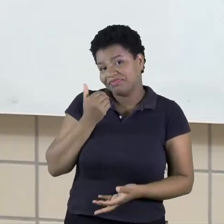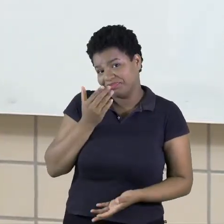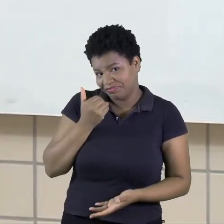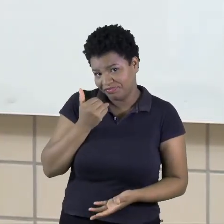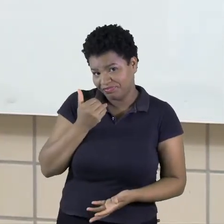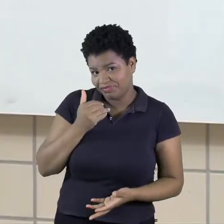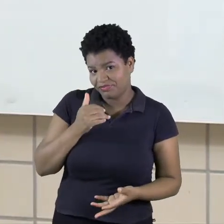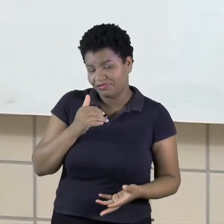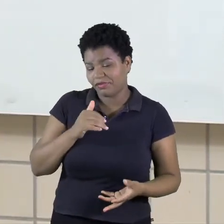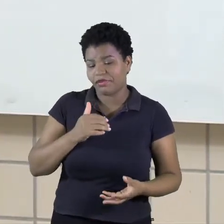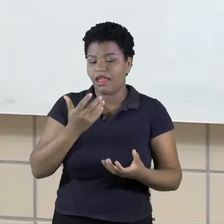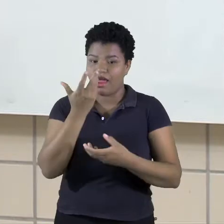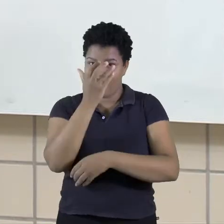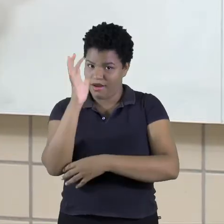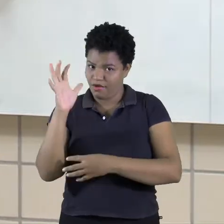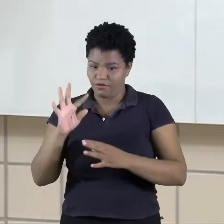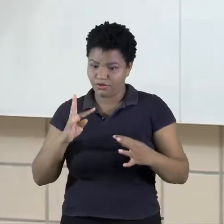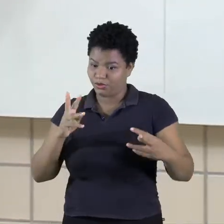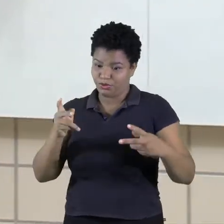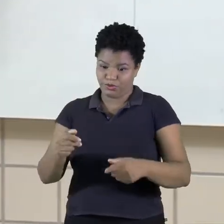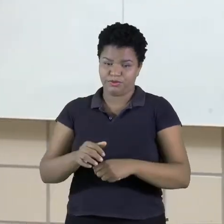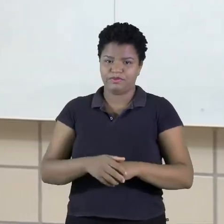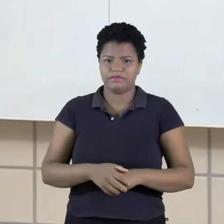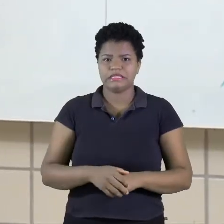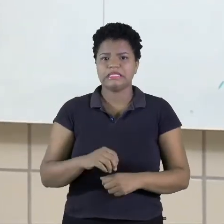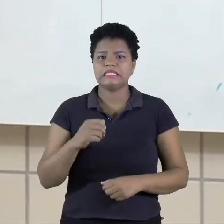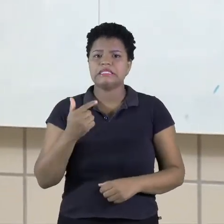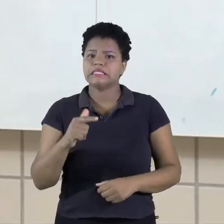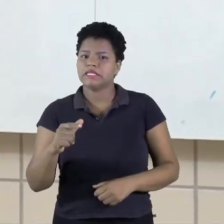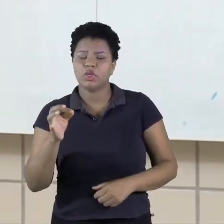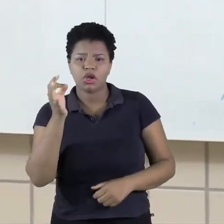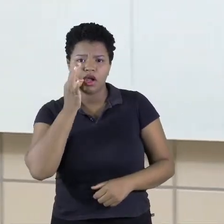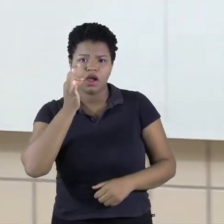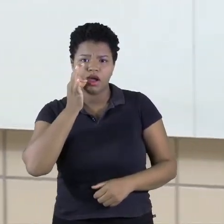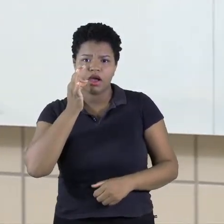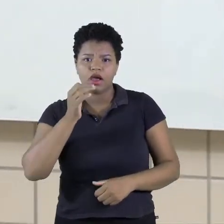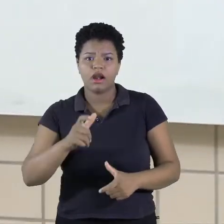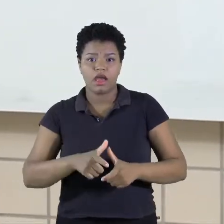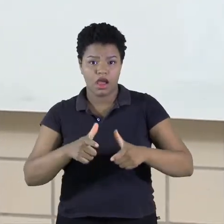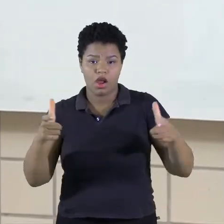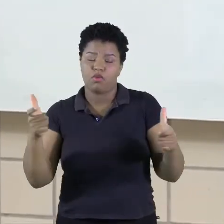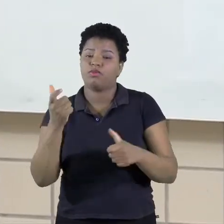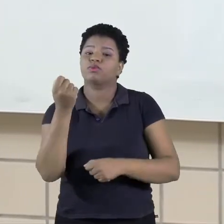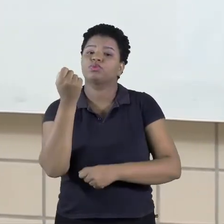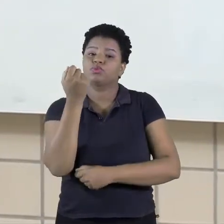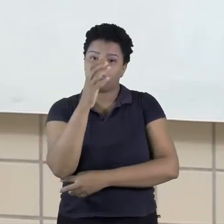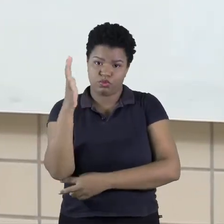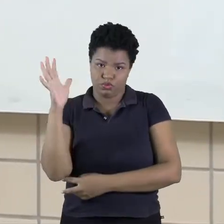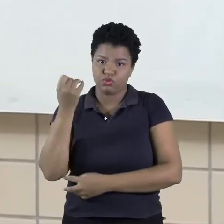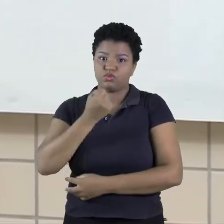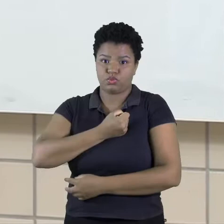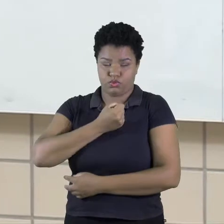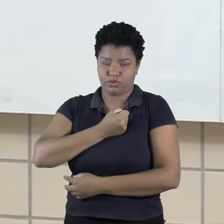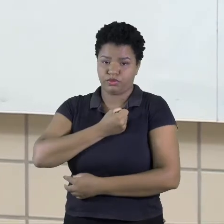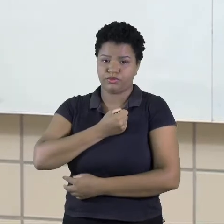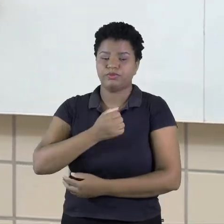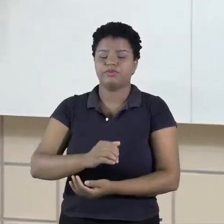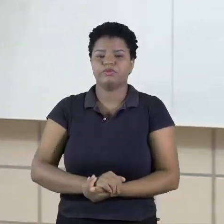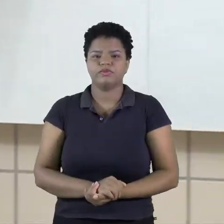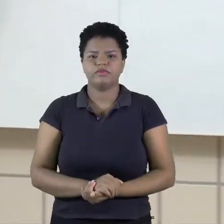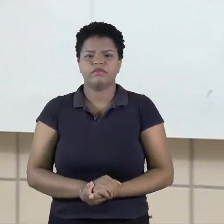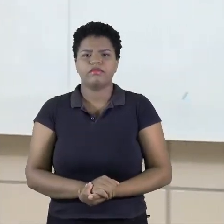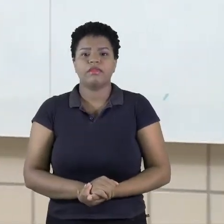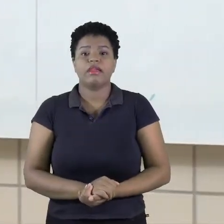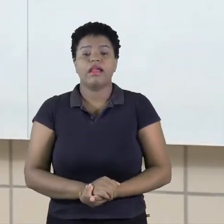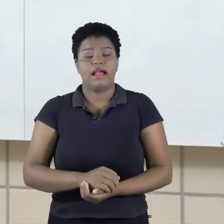todas essas plantas. Se eu não tenho ratinho, eu aumento o número de plantas. Se eu aumento o meu número de plantas e não tenho o